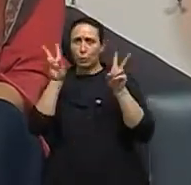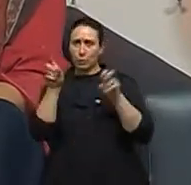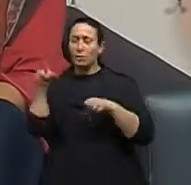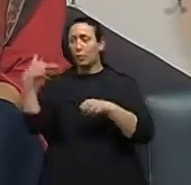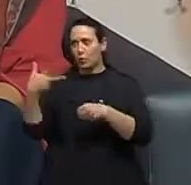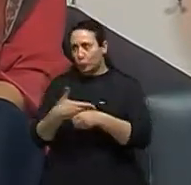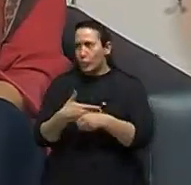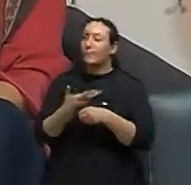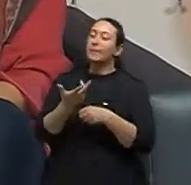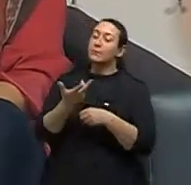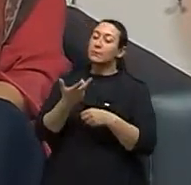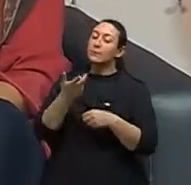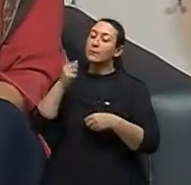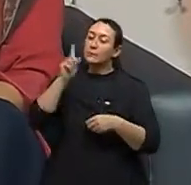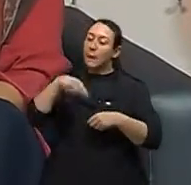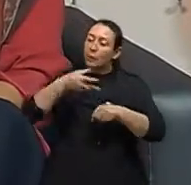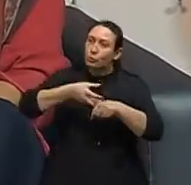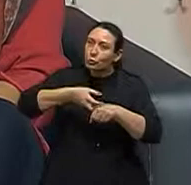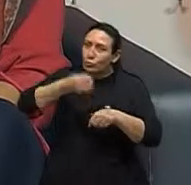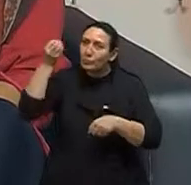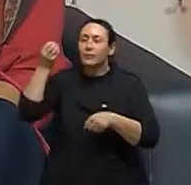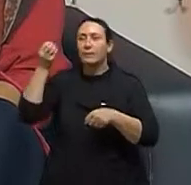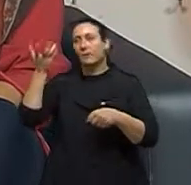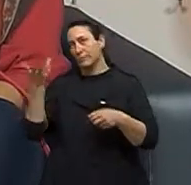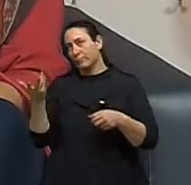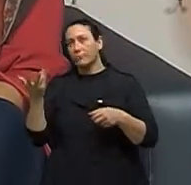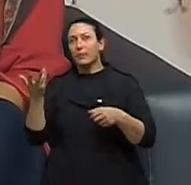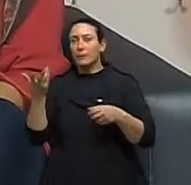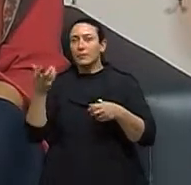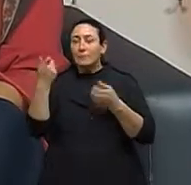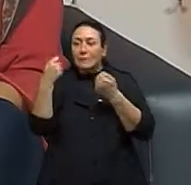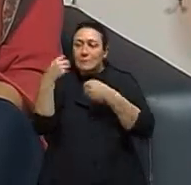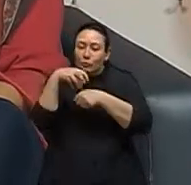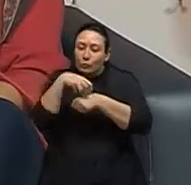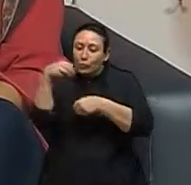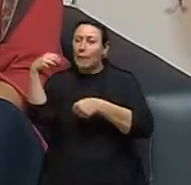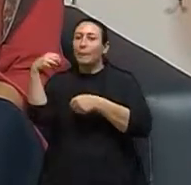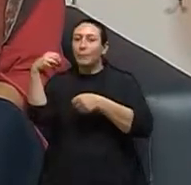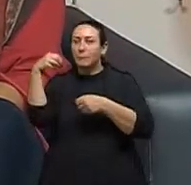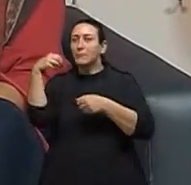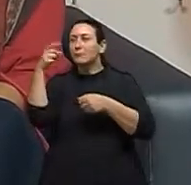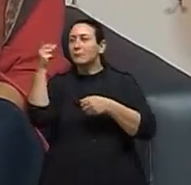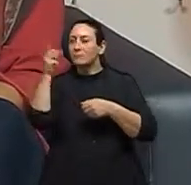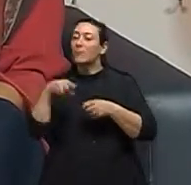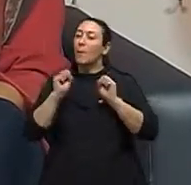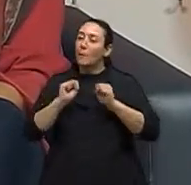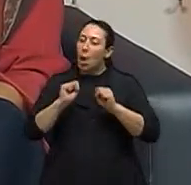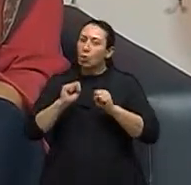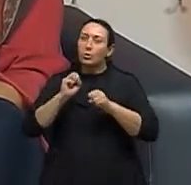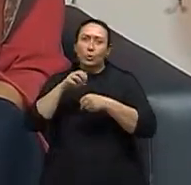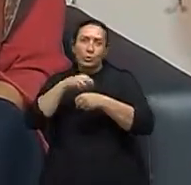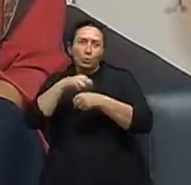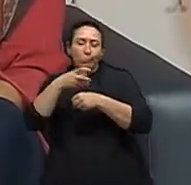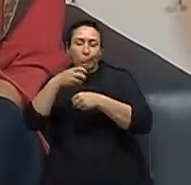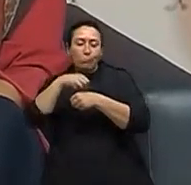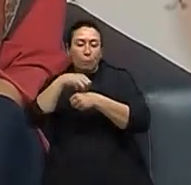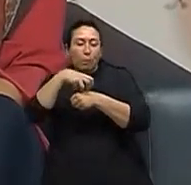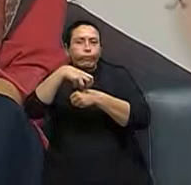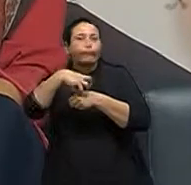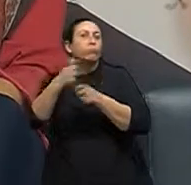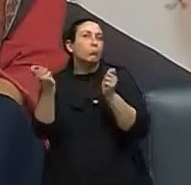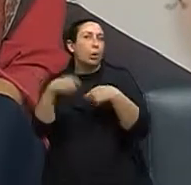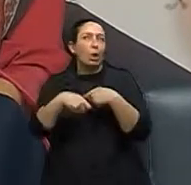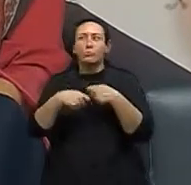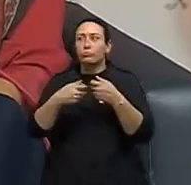a questão da cirurgia para retirada realmente dessa possibilidade de que o tumor possa avançar ou não